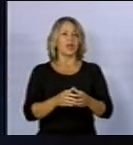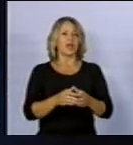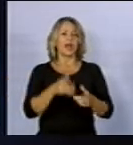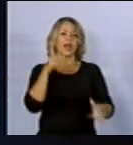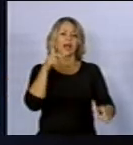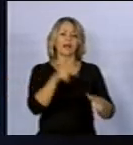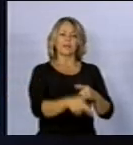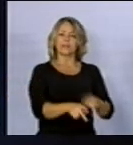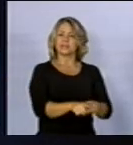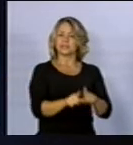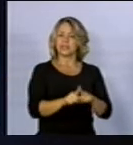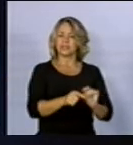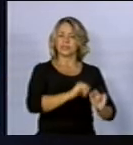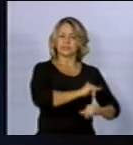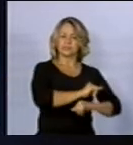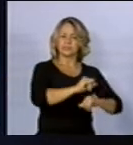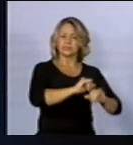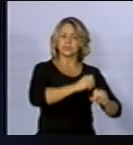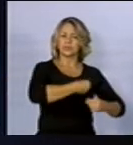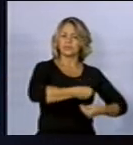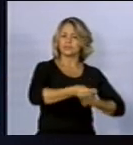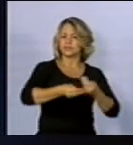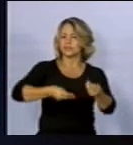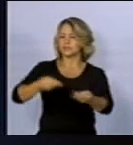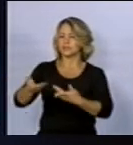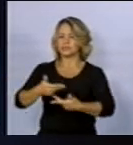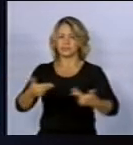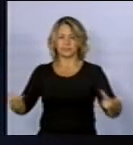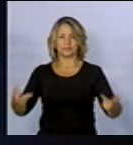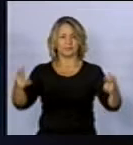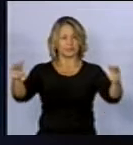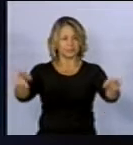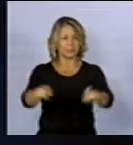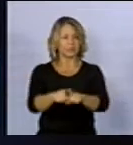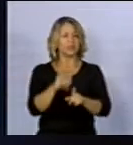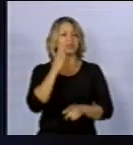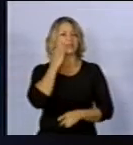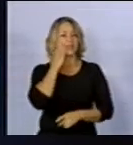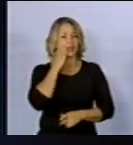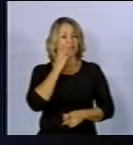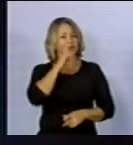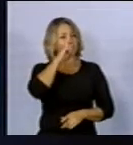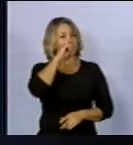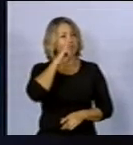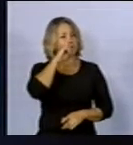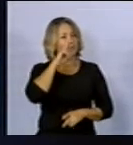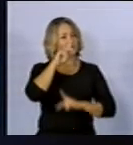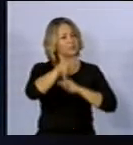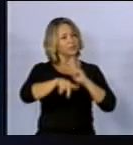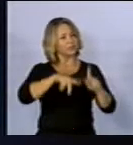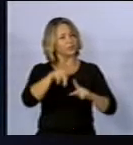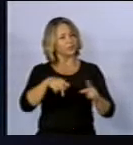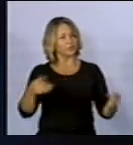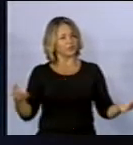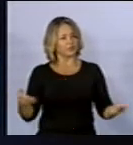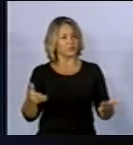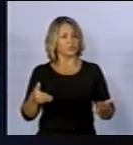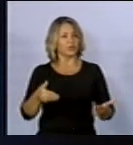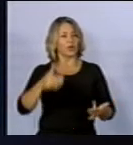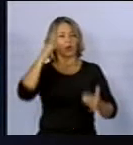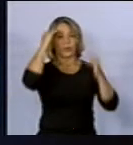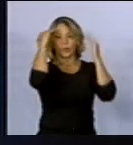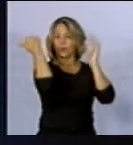fabricação Distribuição e produtos e serviços considerados perigosos à população cumprindo